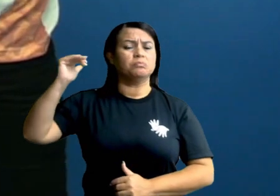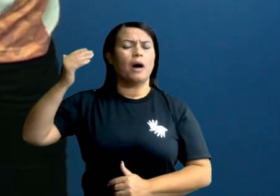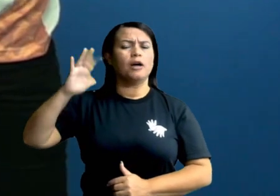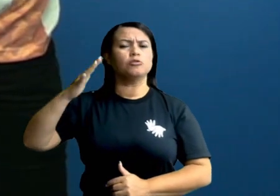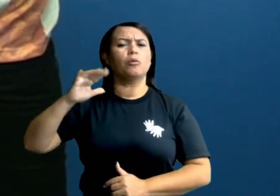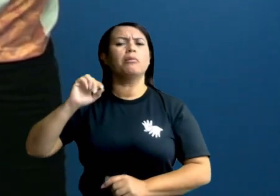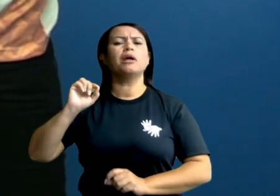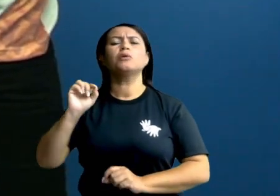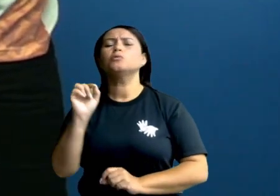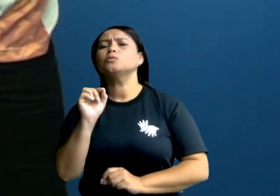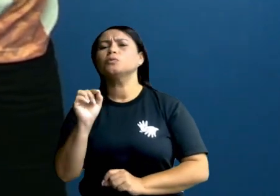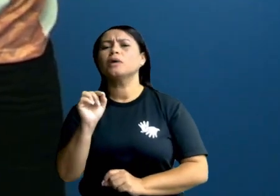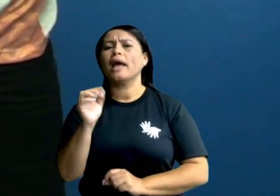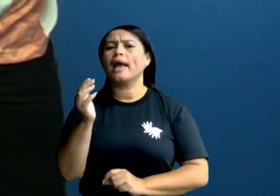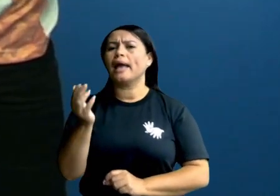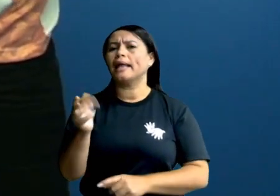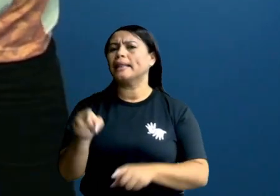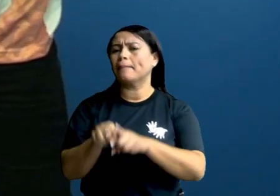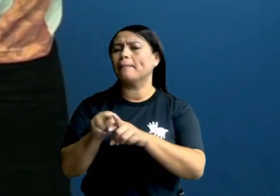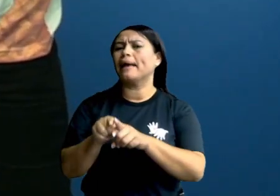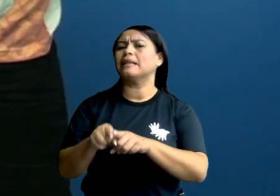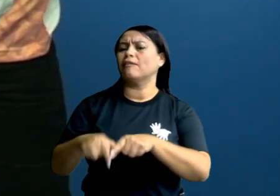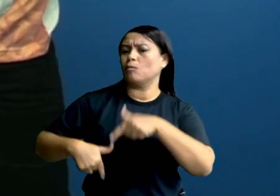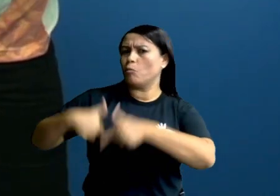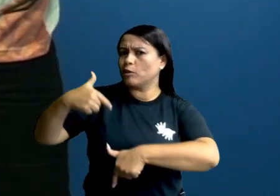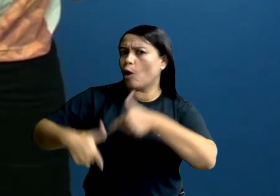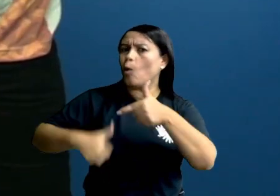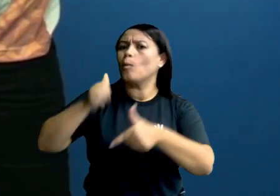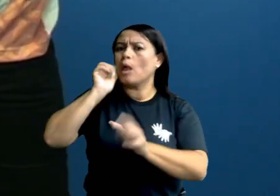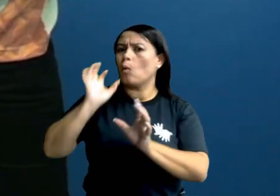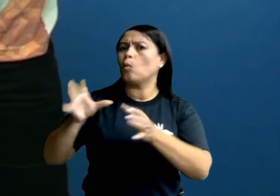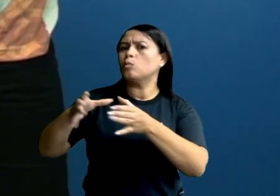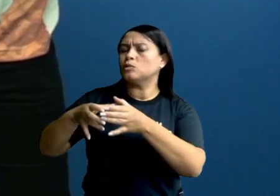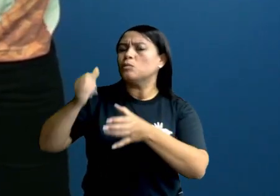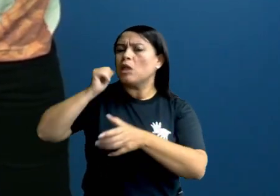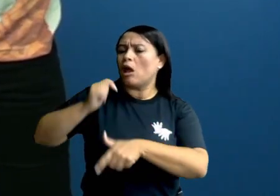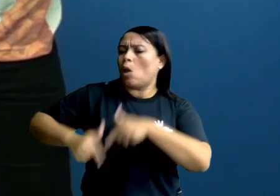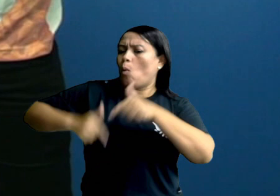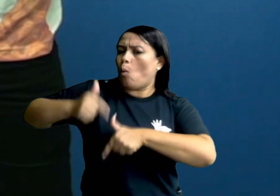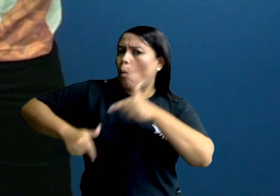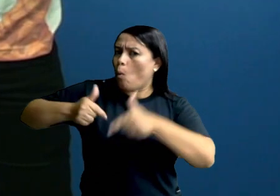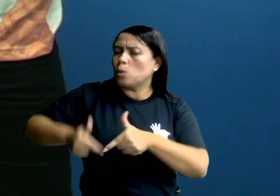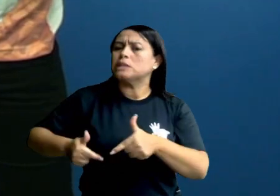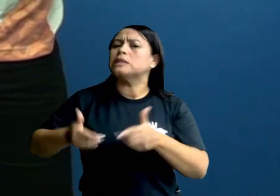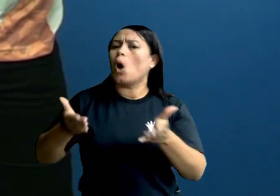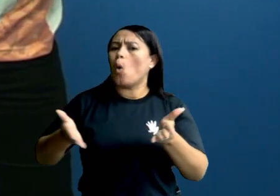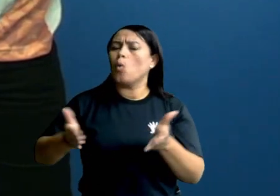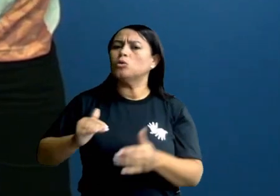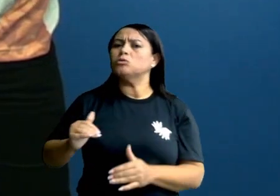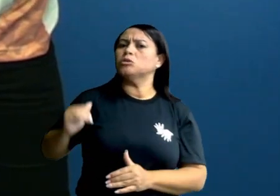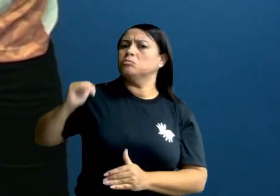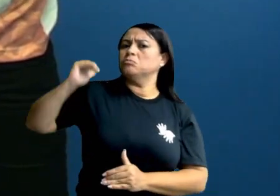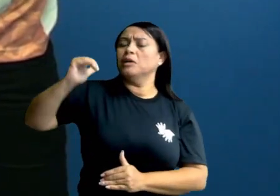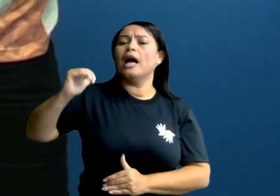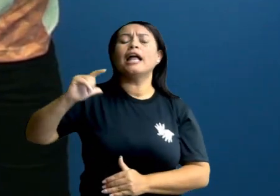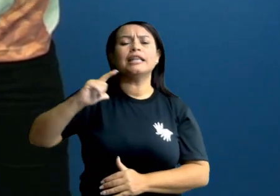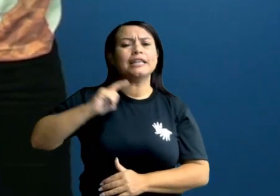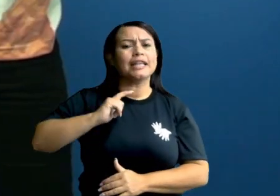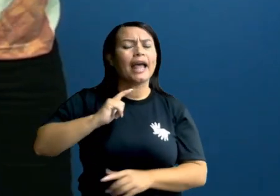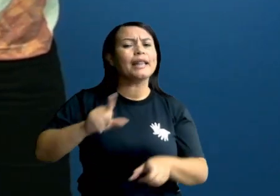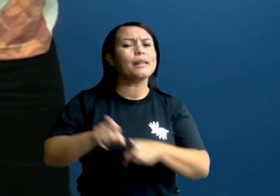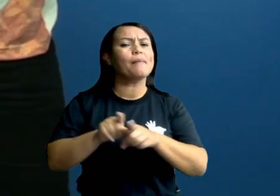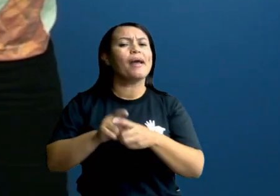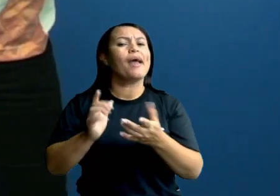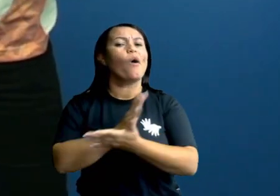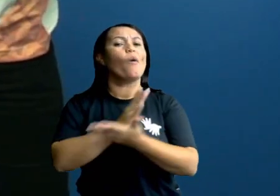e isso foi tudo graças a muita luta, né? E ao longo do tempo. Porém, e ainda existe uma grande diferença, sobretudo